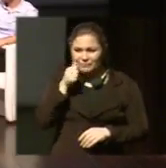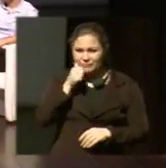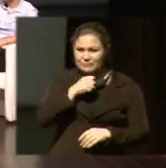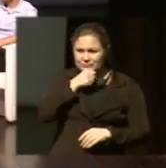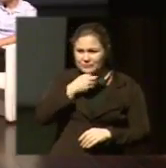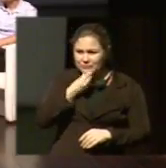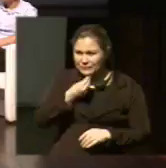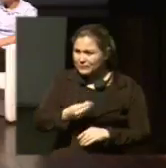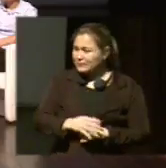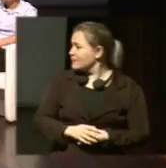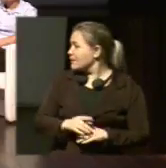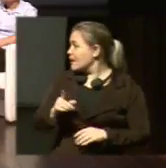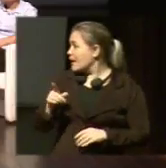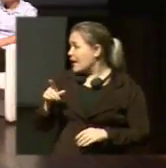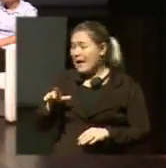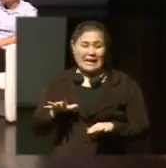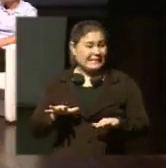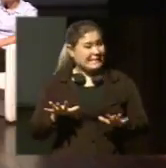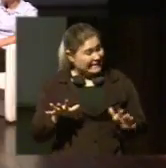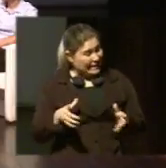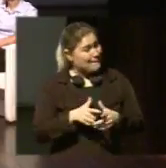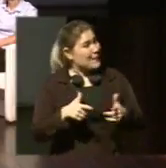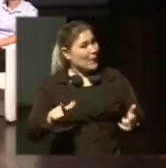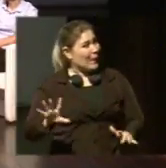Na maioria das vezes isso não acontece.